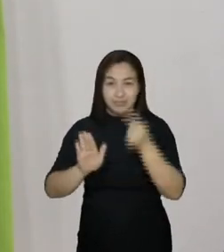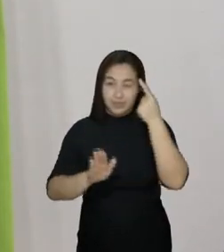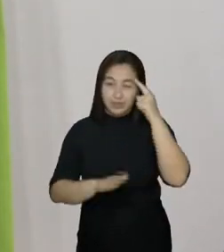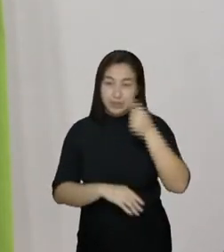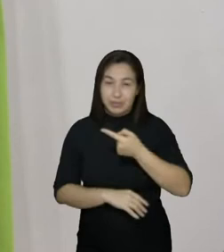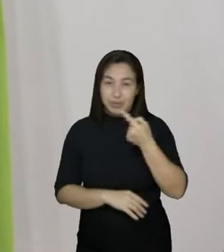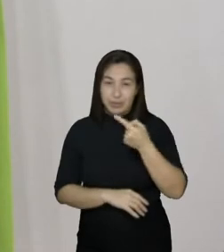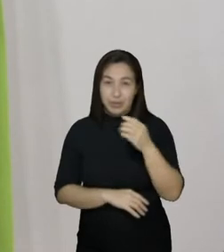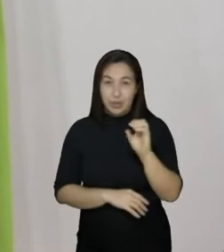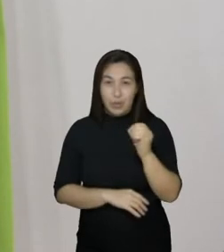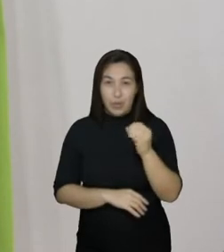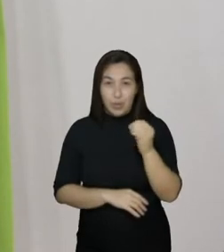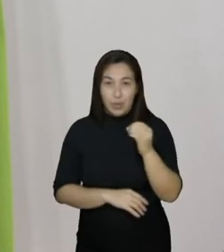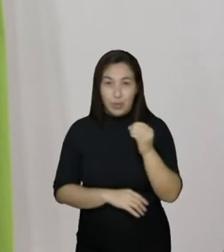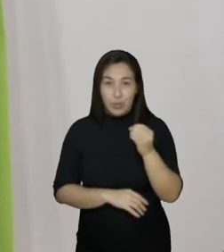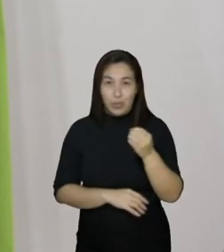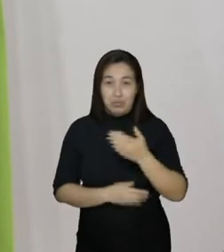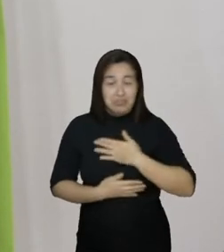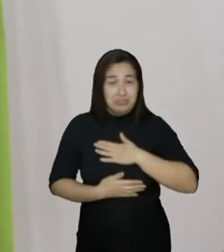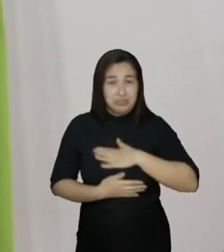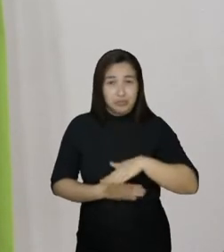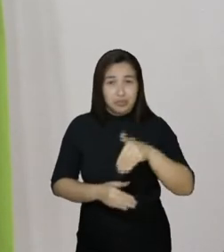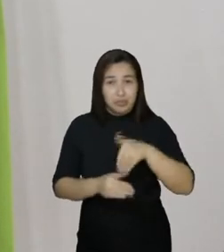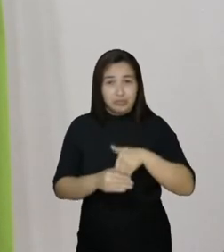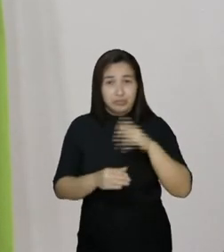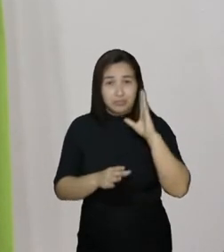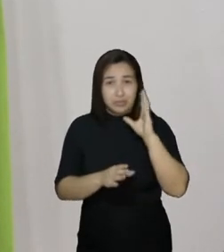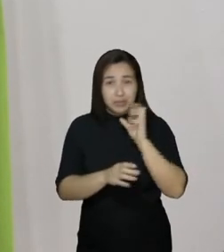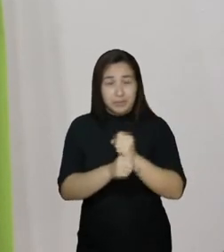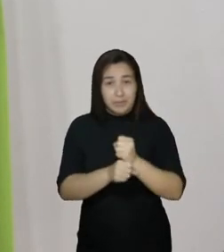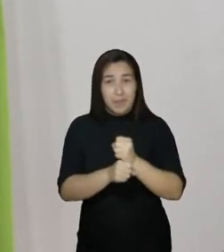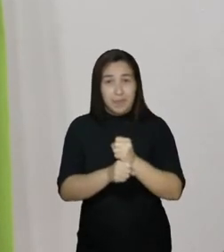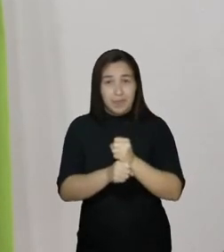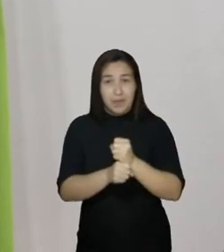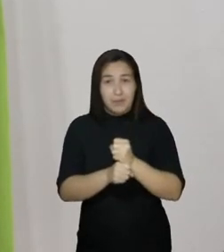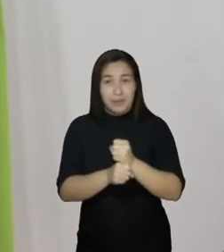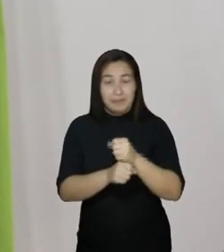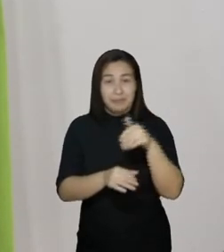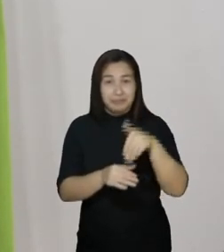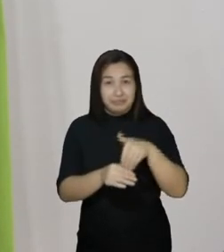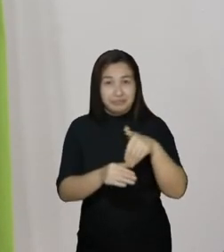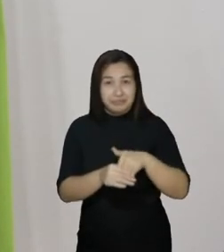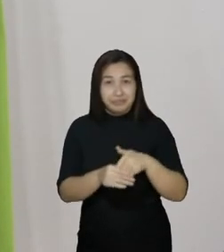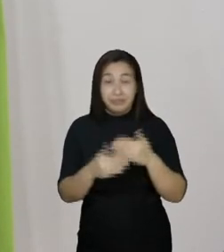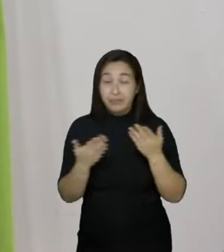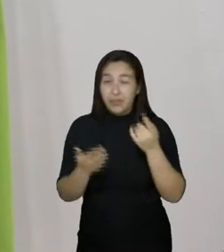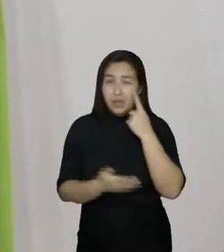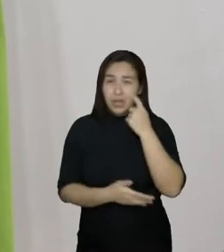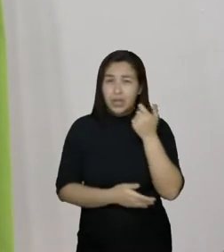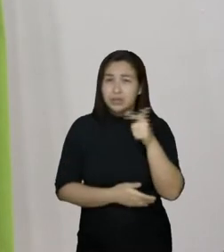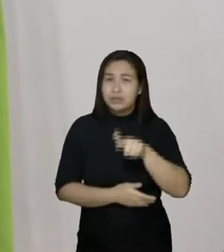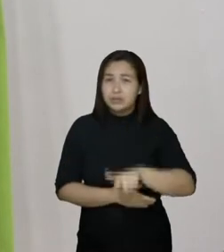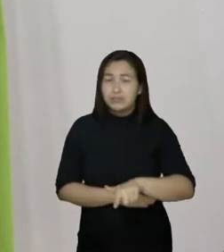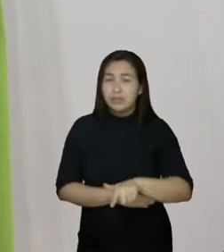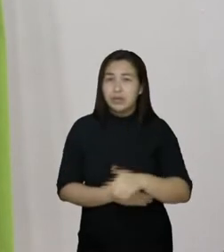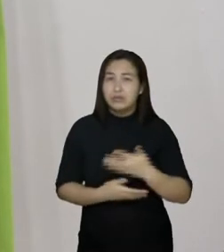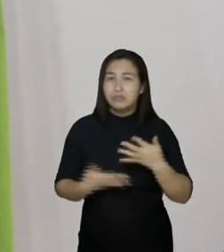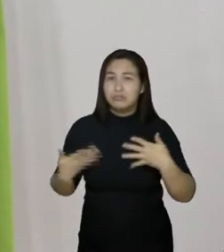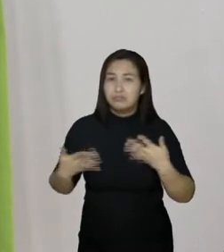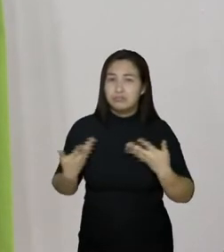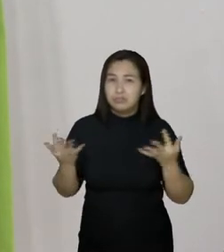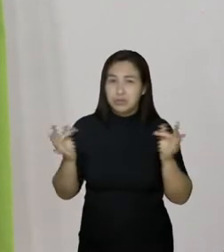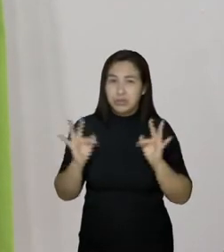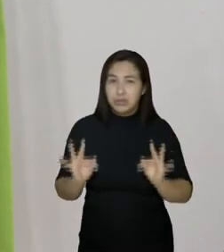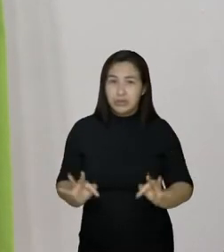outubro. Não gostou do resultado das eleições, mas olha só que impressionante, povo joinvilense. Tenho muita alegria em poder falar em nome de vocês